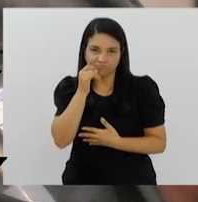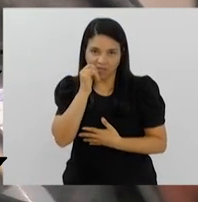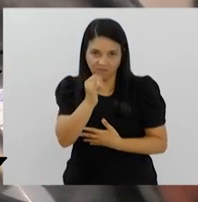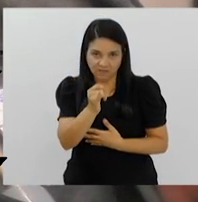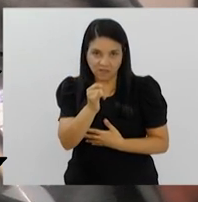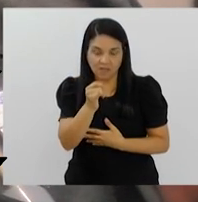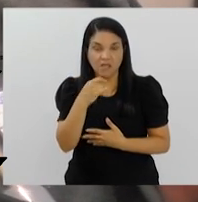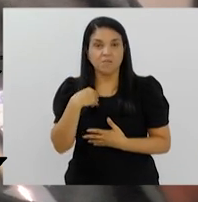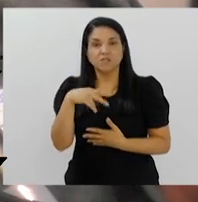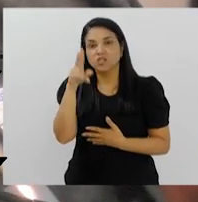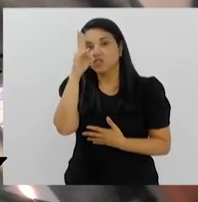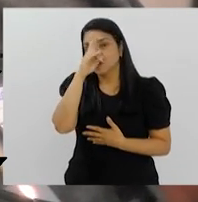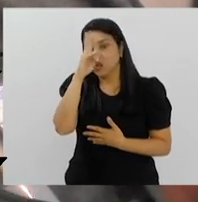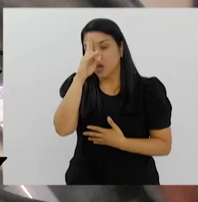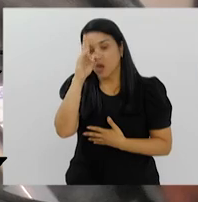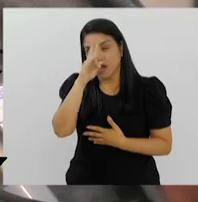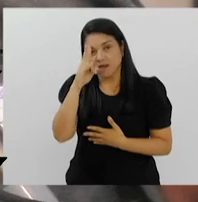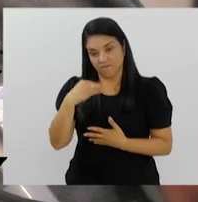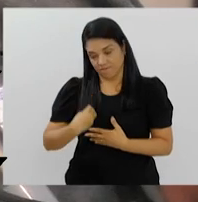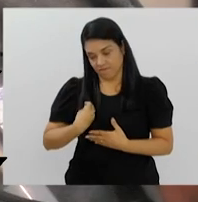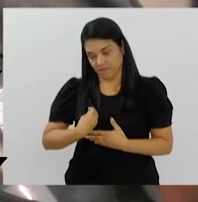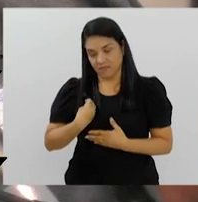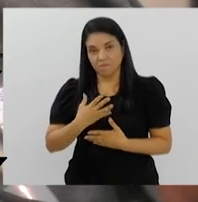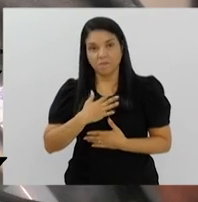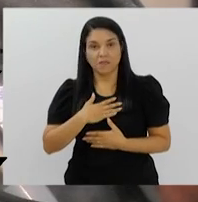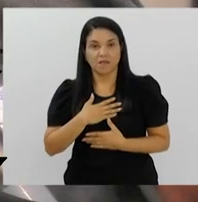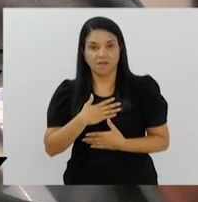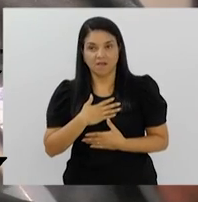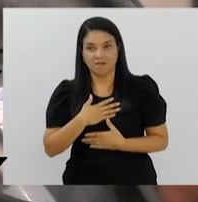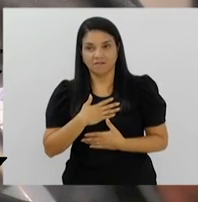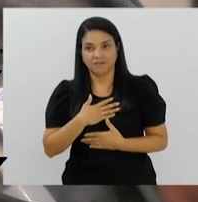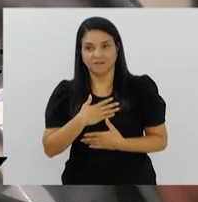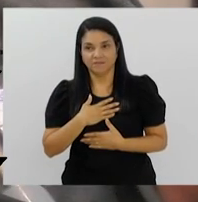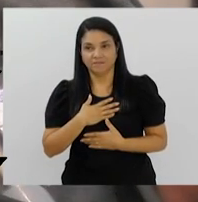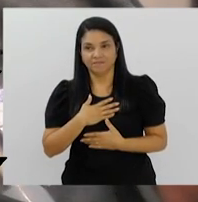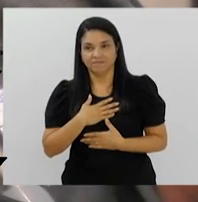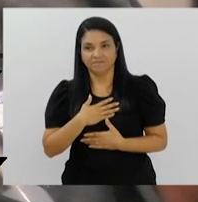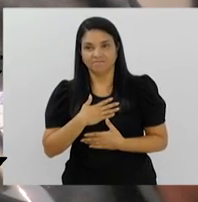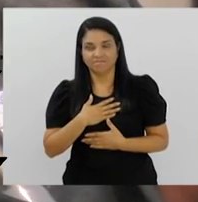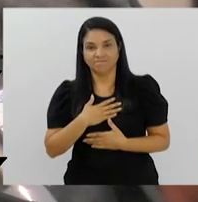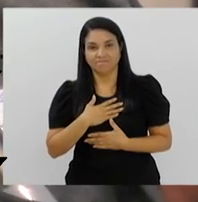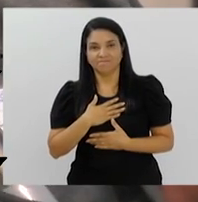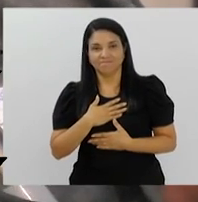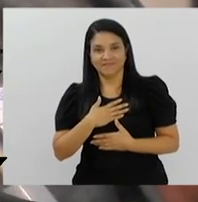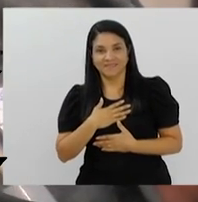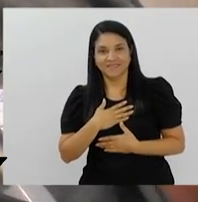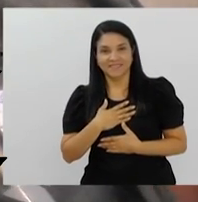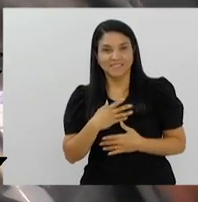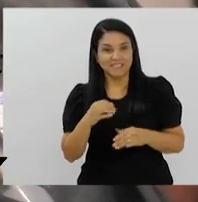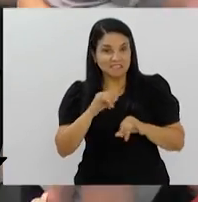a minha história e nada sobre nós sem nós